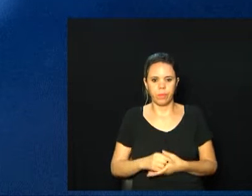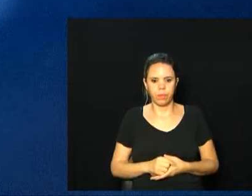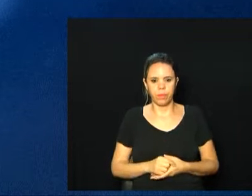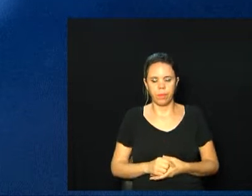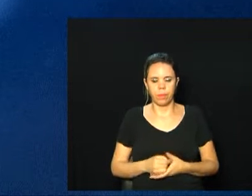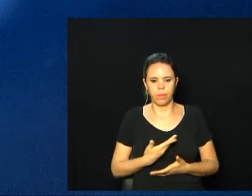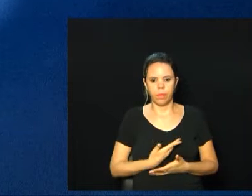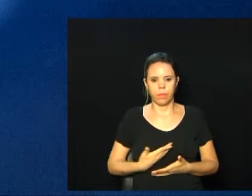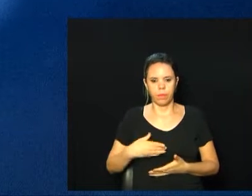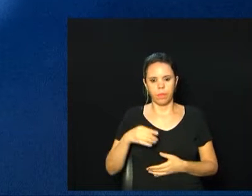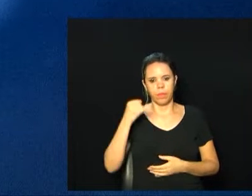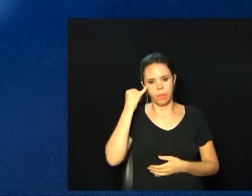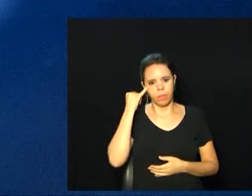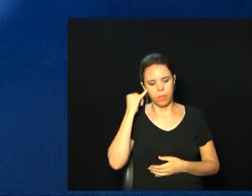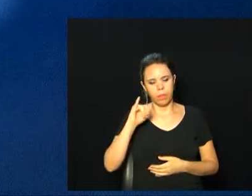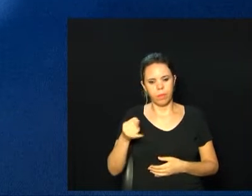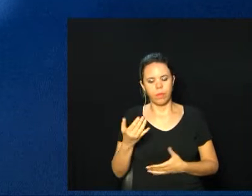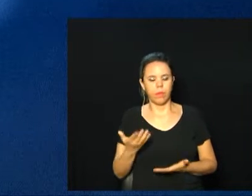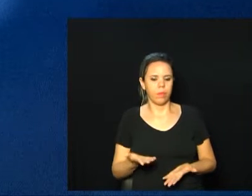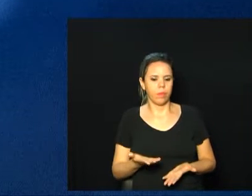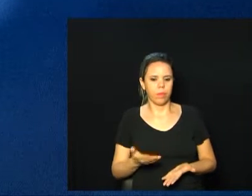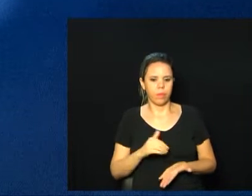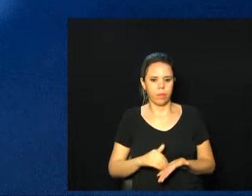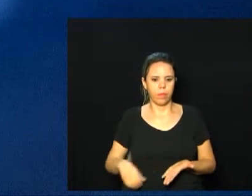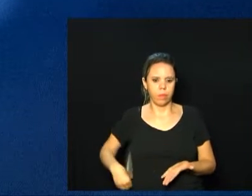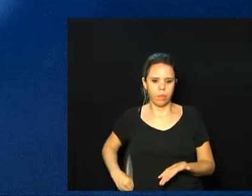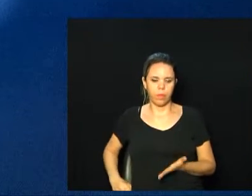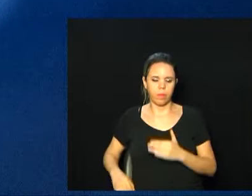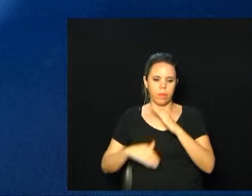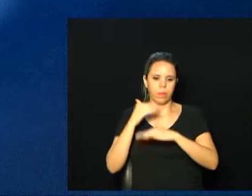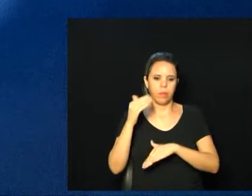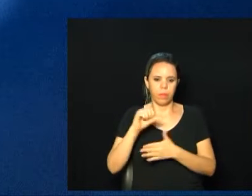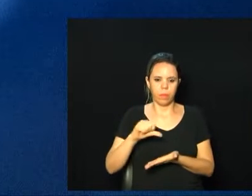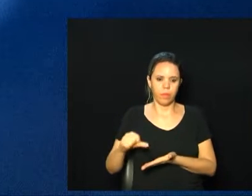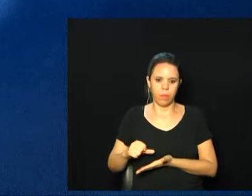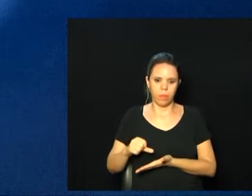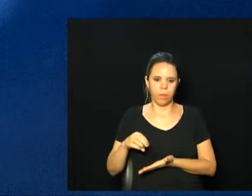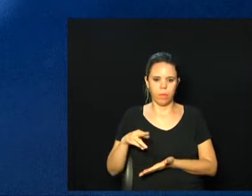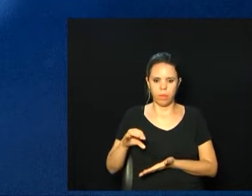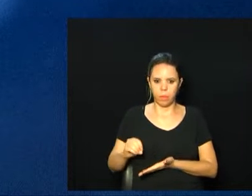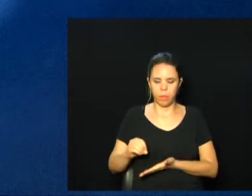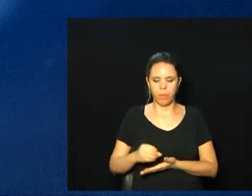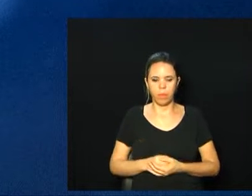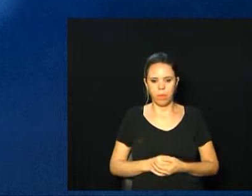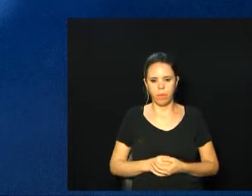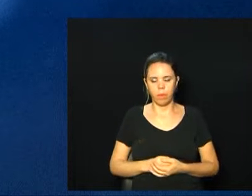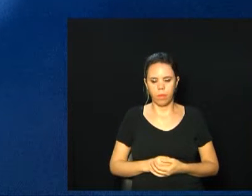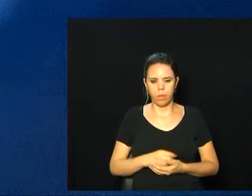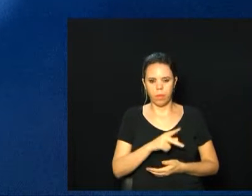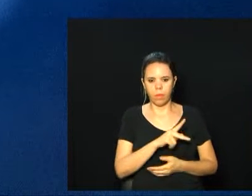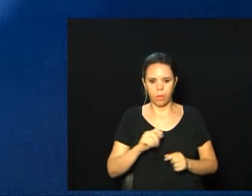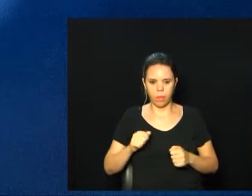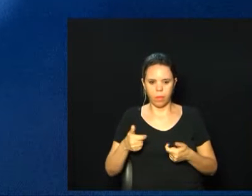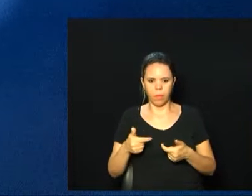ao governador do estado, João Dória, ao secretário de Desenvolvimento Regional, Marco Antônio Vignoli, ao presidente